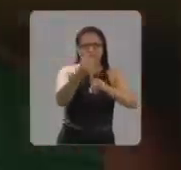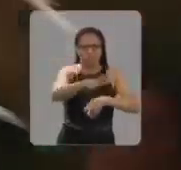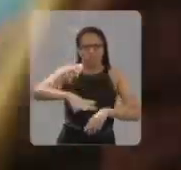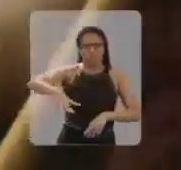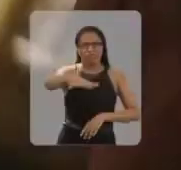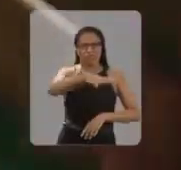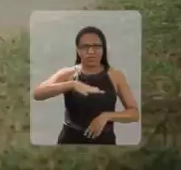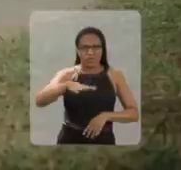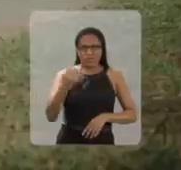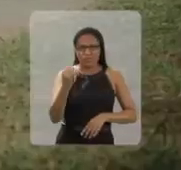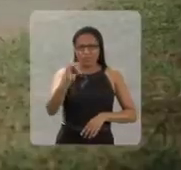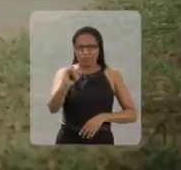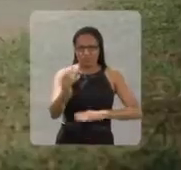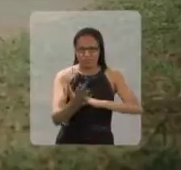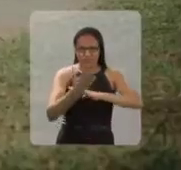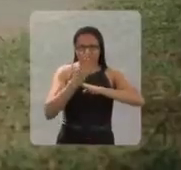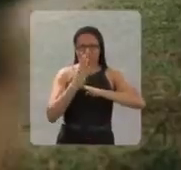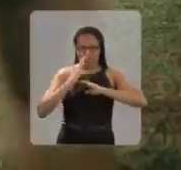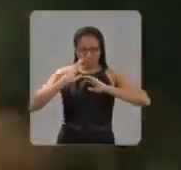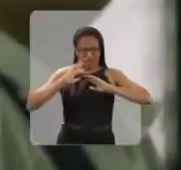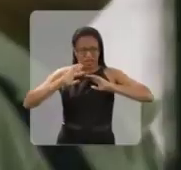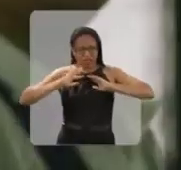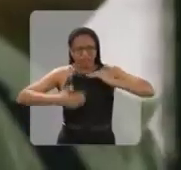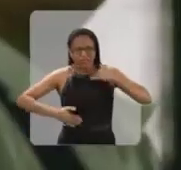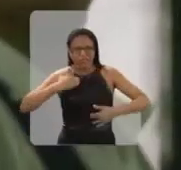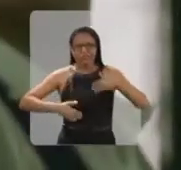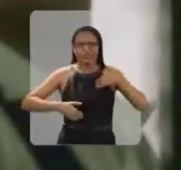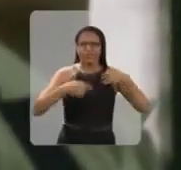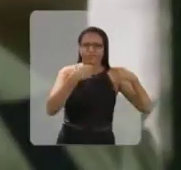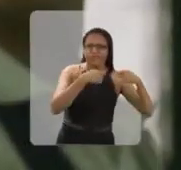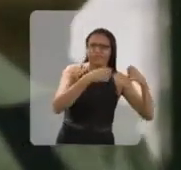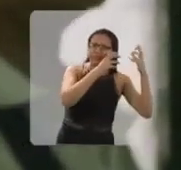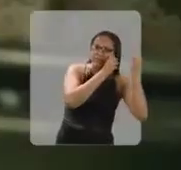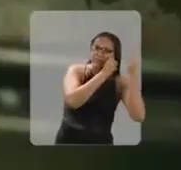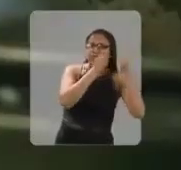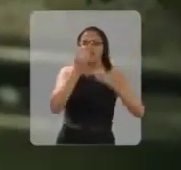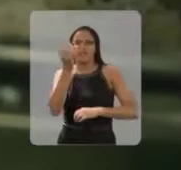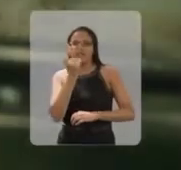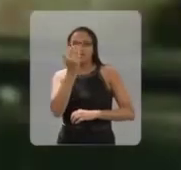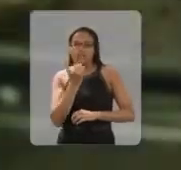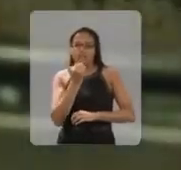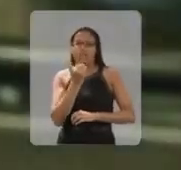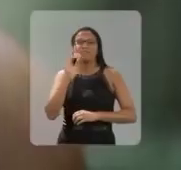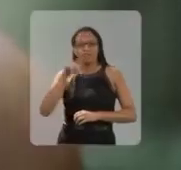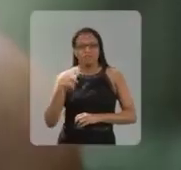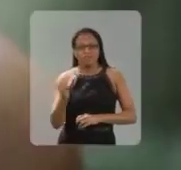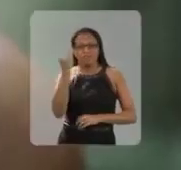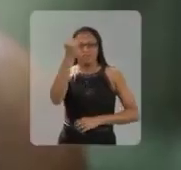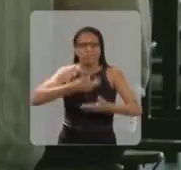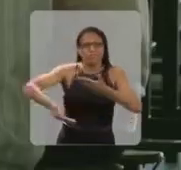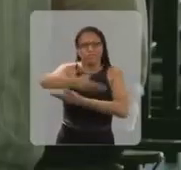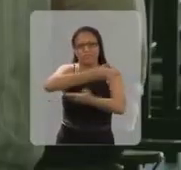Quando ligadas à manutenção do corpo, necessidades como dormir e comer são satisfeitas por meio da interação com o meio em